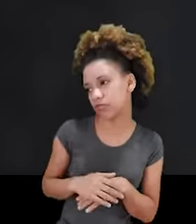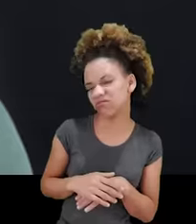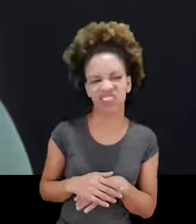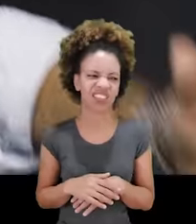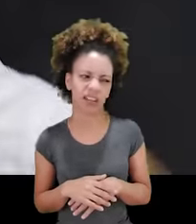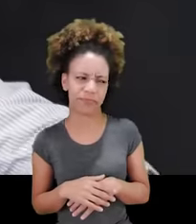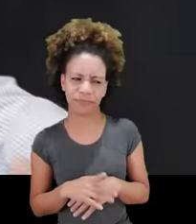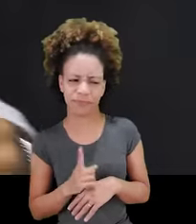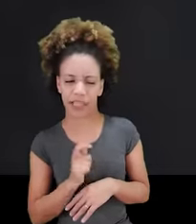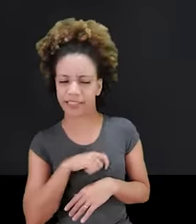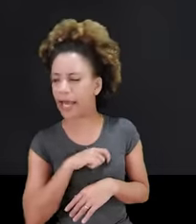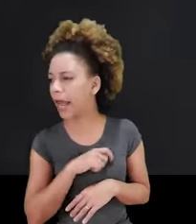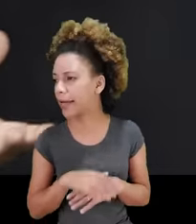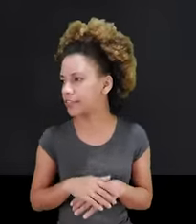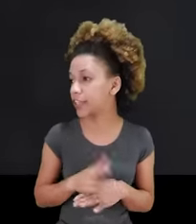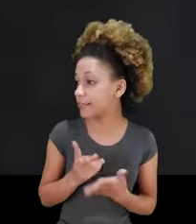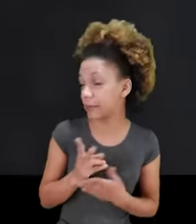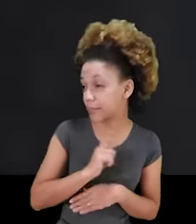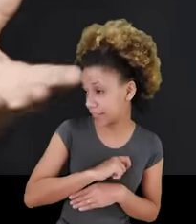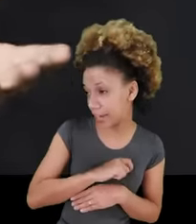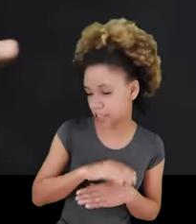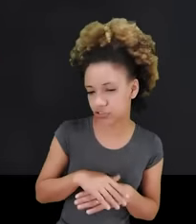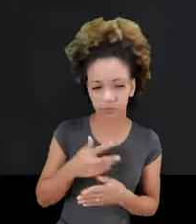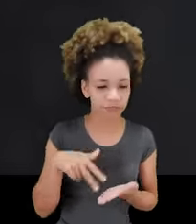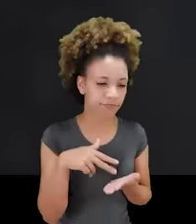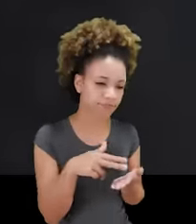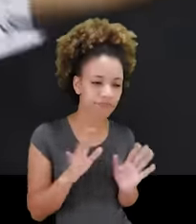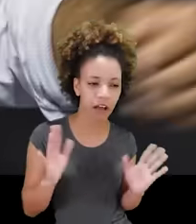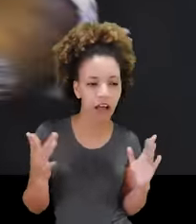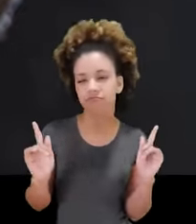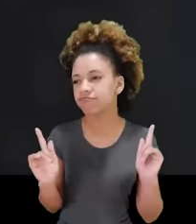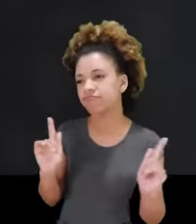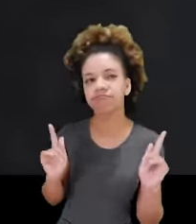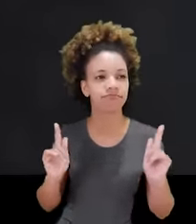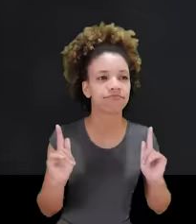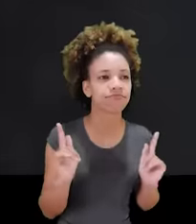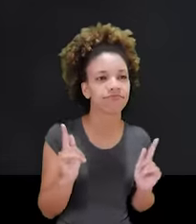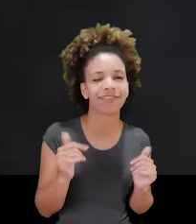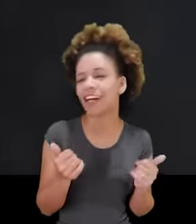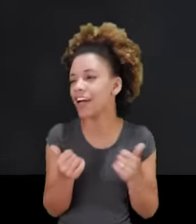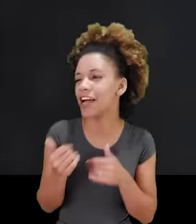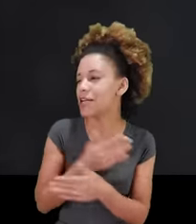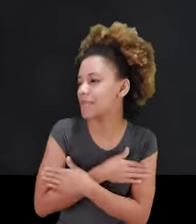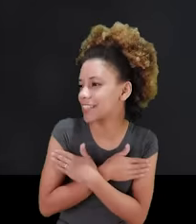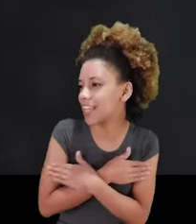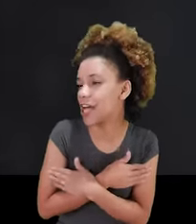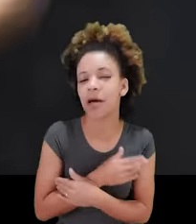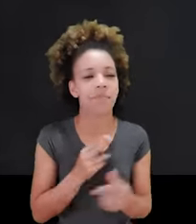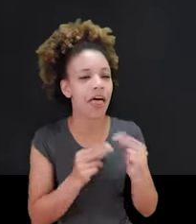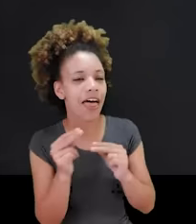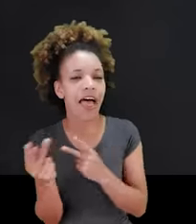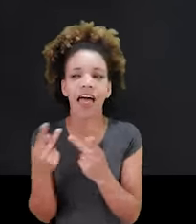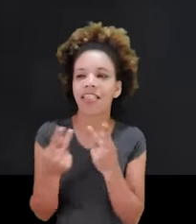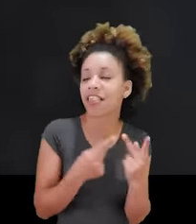passado. Sim. Não, somos os. Eu encontro na noite, numa balada, não é? Como vocês Sim. dizem, e nós estamos ali, grande festa, e abraçamos e contamos histórias